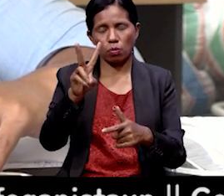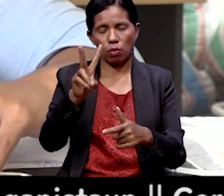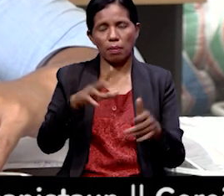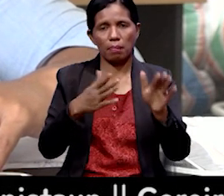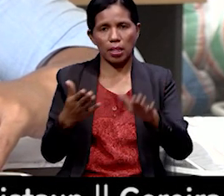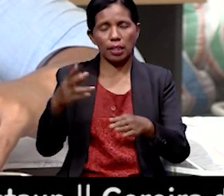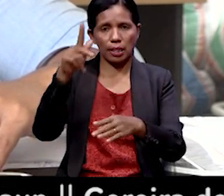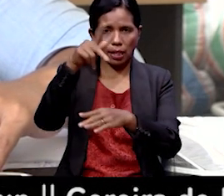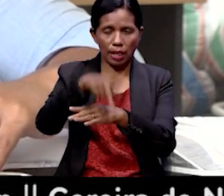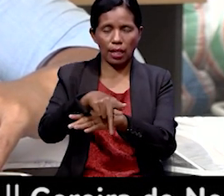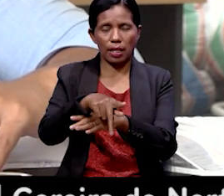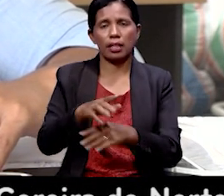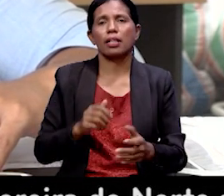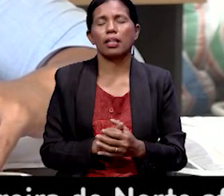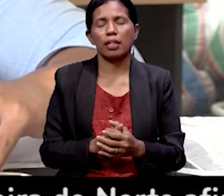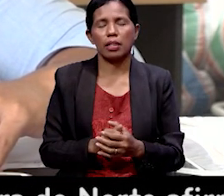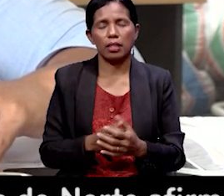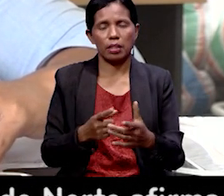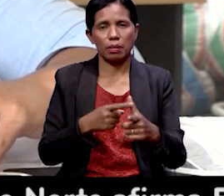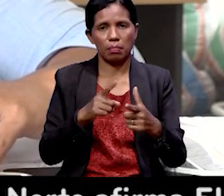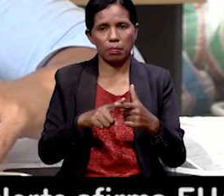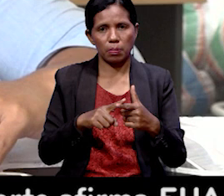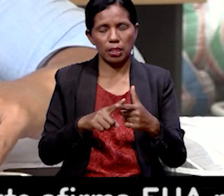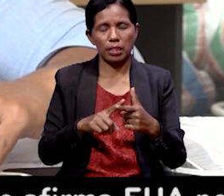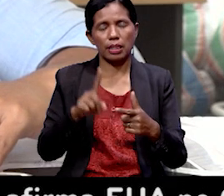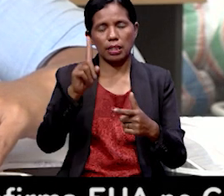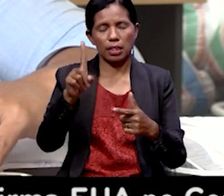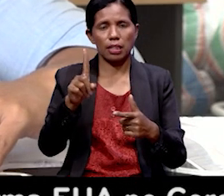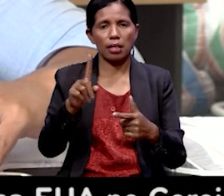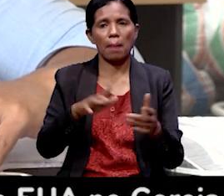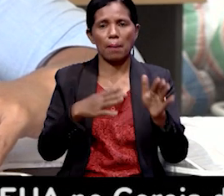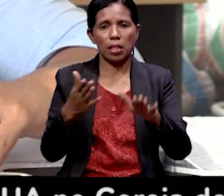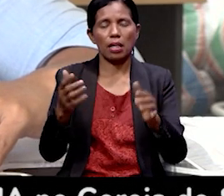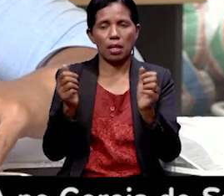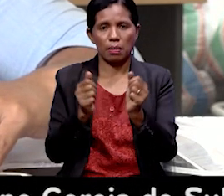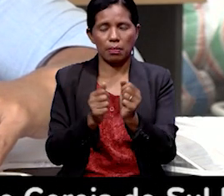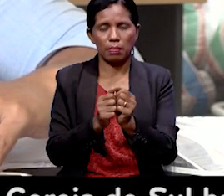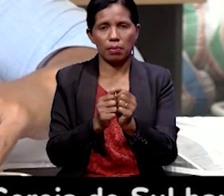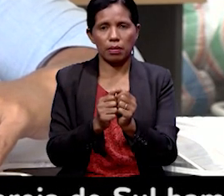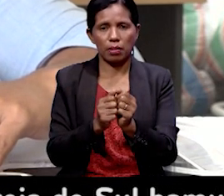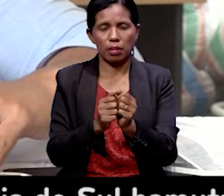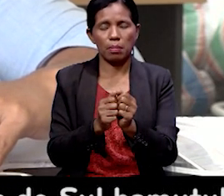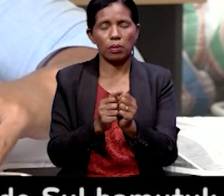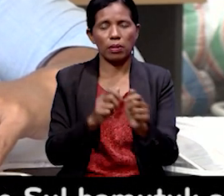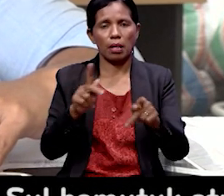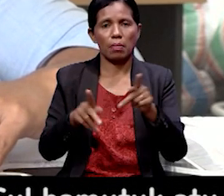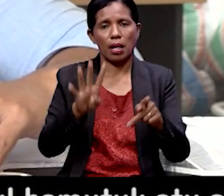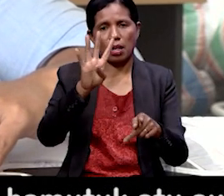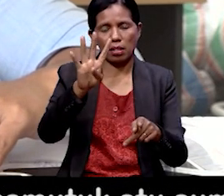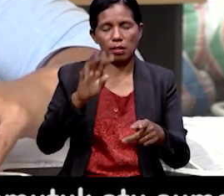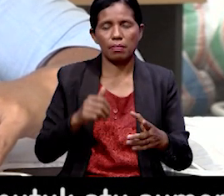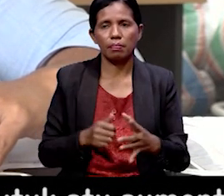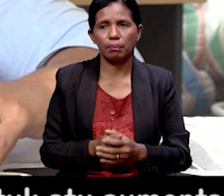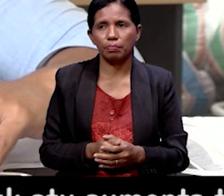o endereço, mas escuta então, estamos com total paciente na Nainhat. Em relação